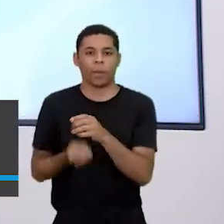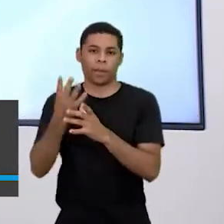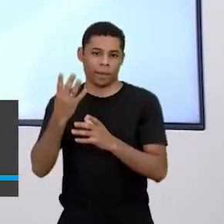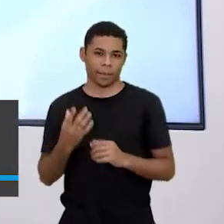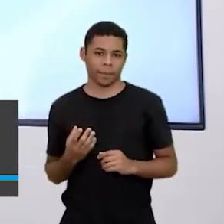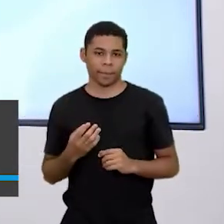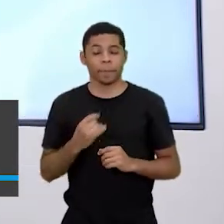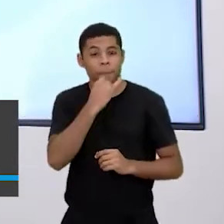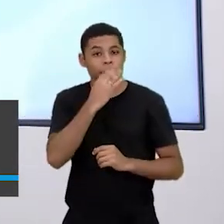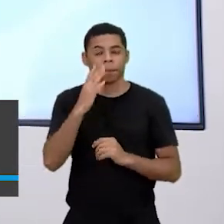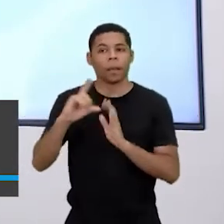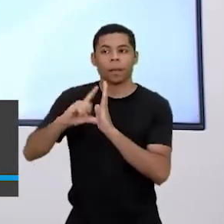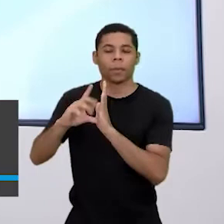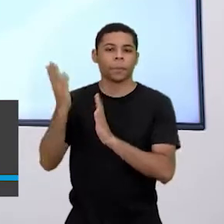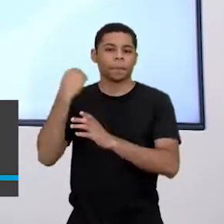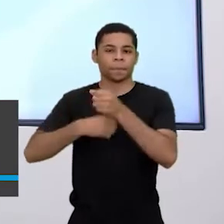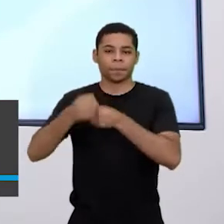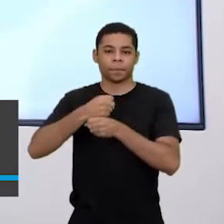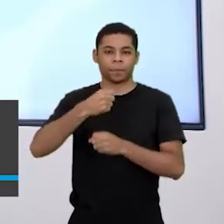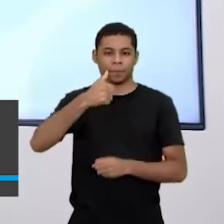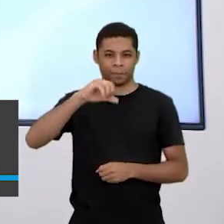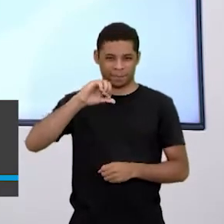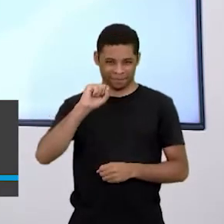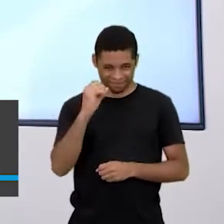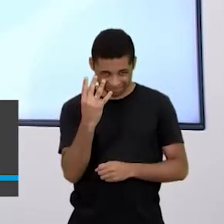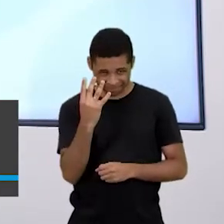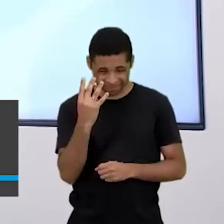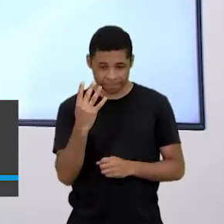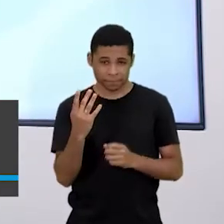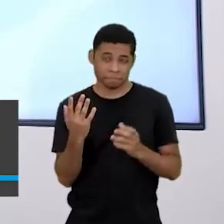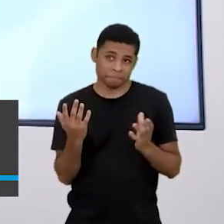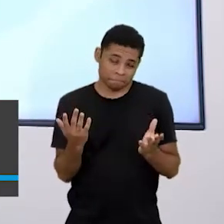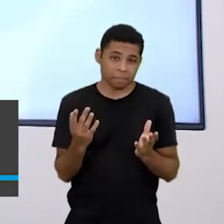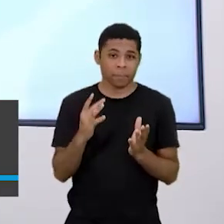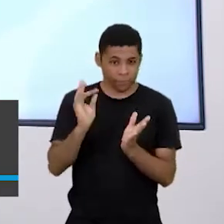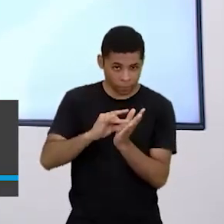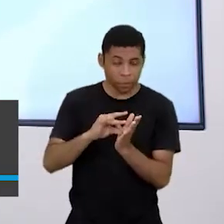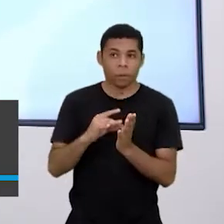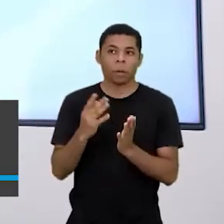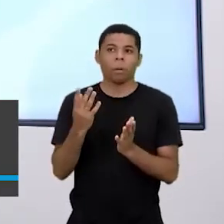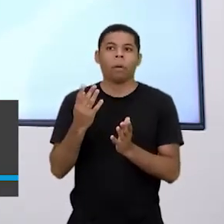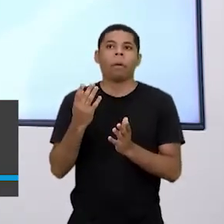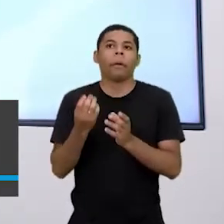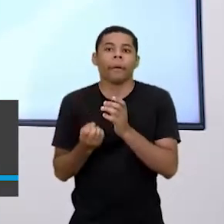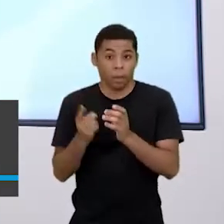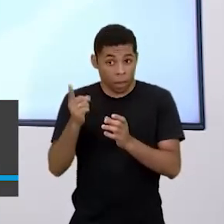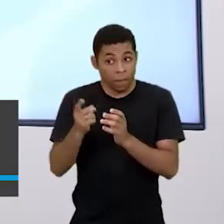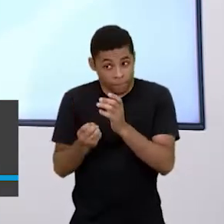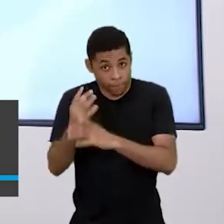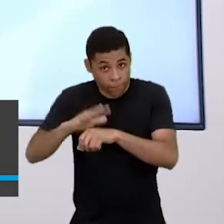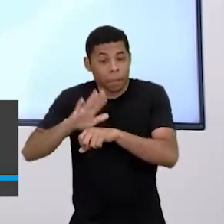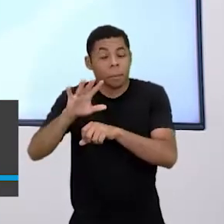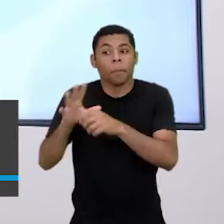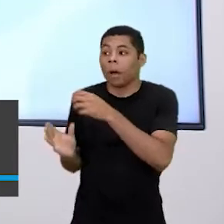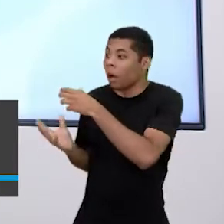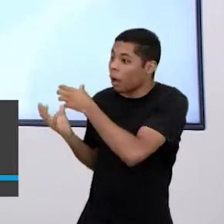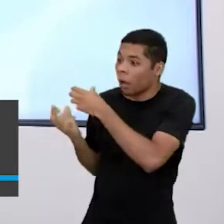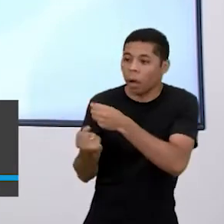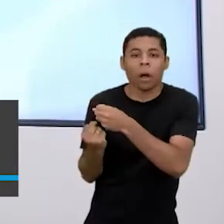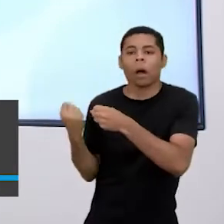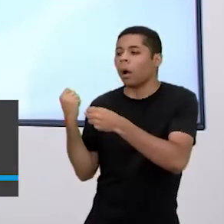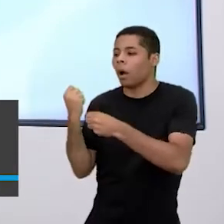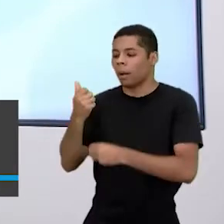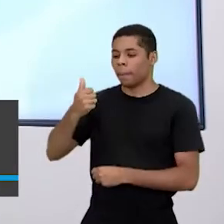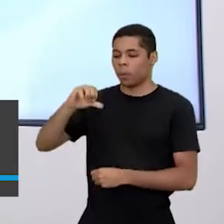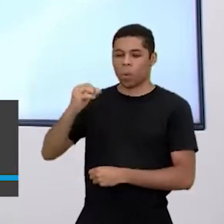na literatura, né? 1984, que na verdade ele foi escrito em 1948. E o autor,